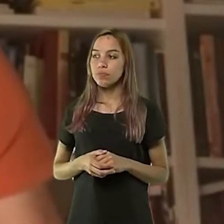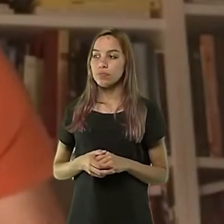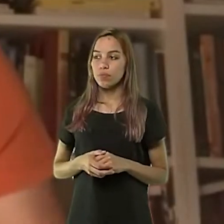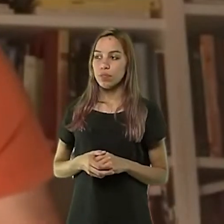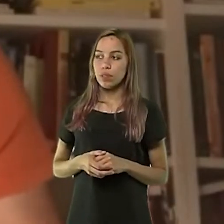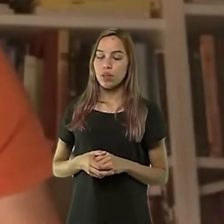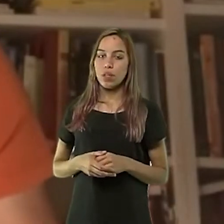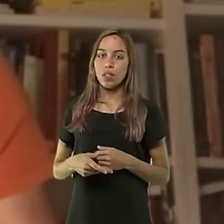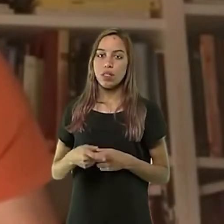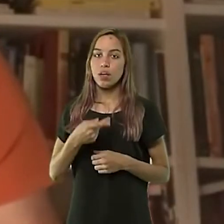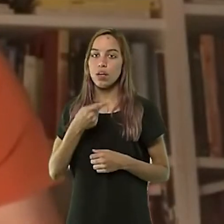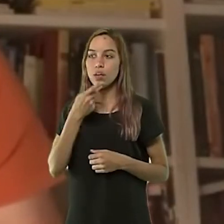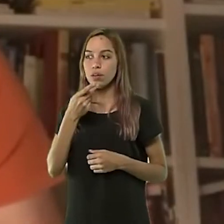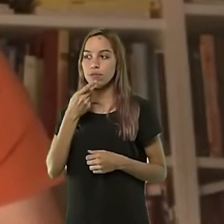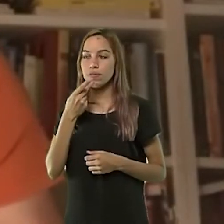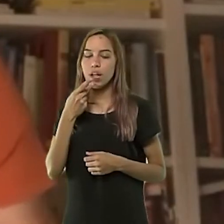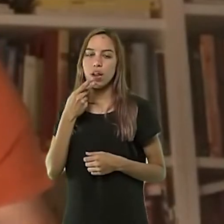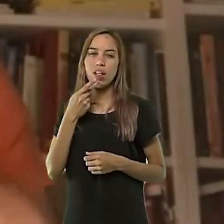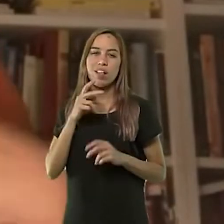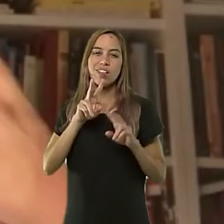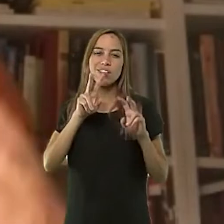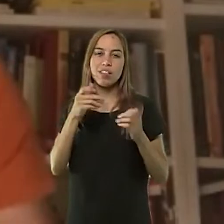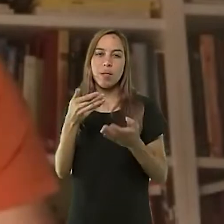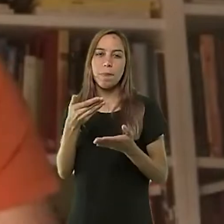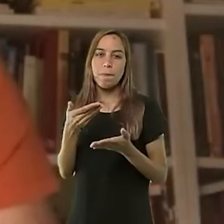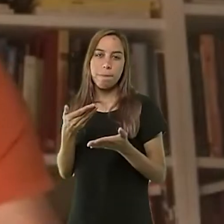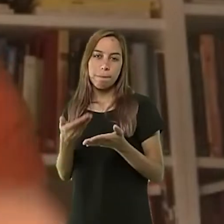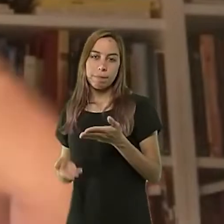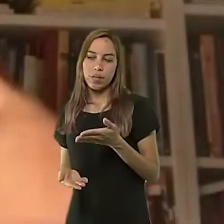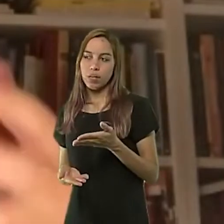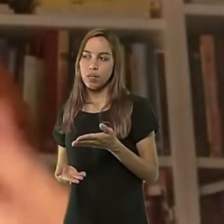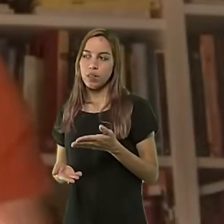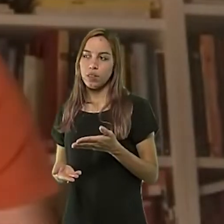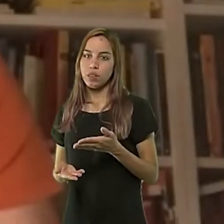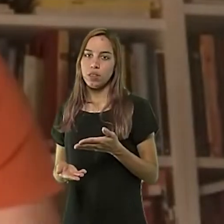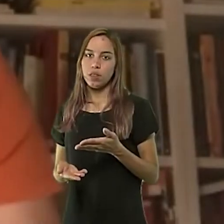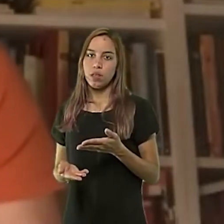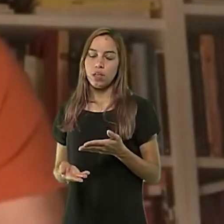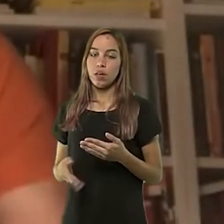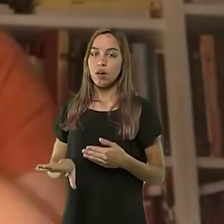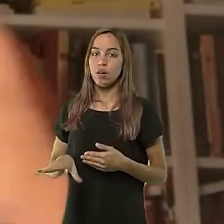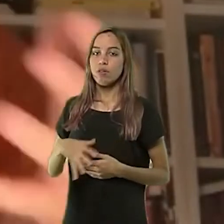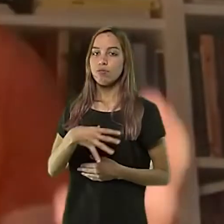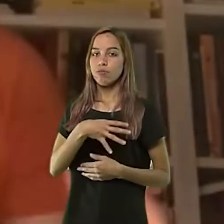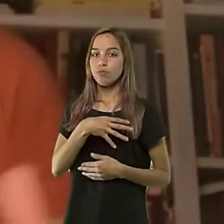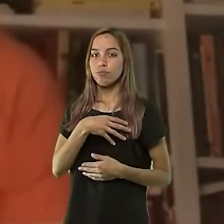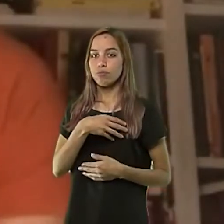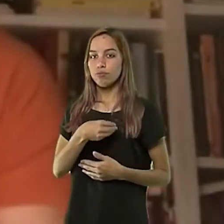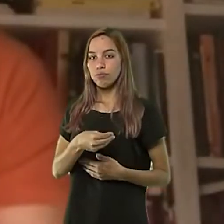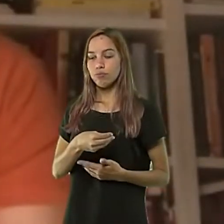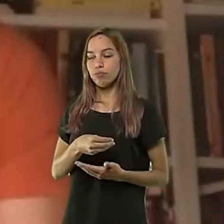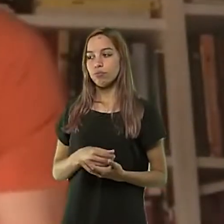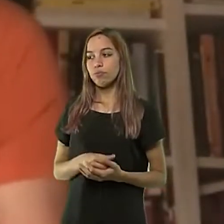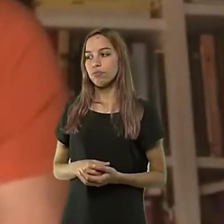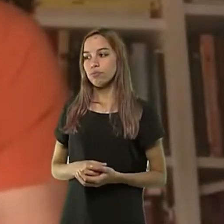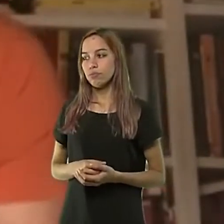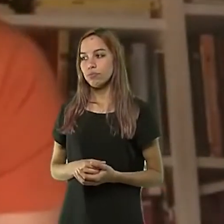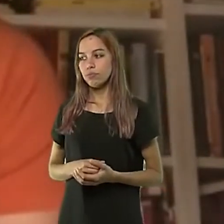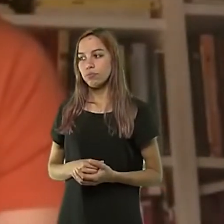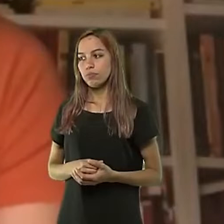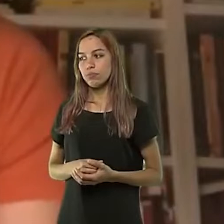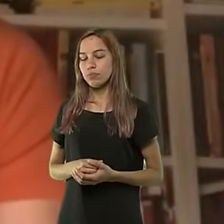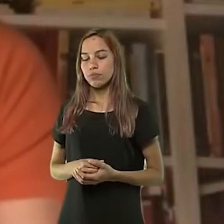um livro sobre a perda, tem que ver com a perda de um filho. Portanto, o protagonista, e já estou aqui a desvendar uma parte